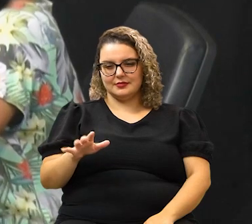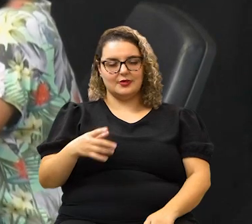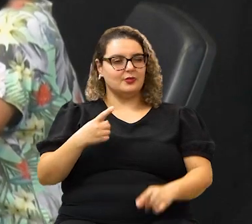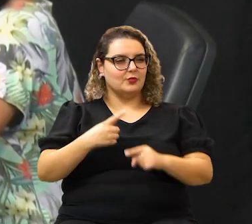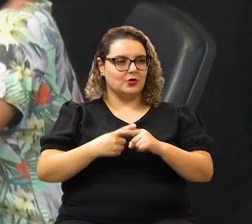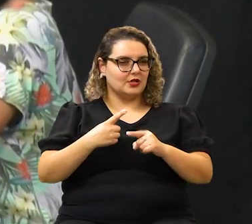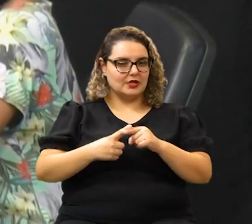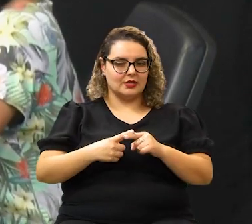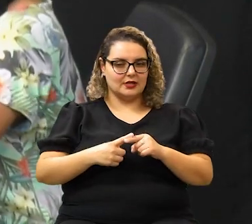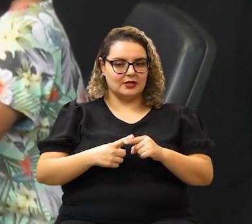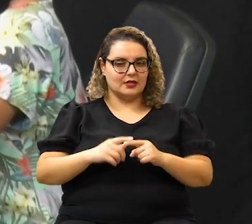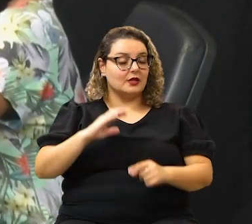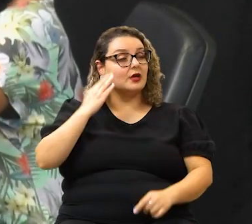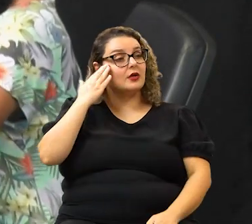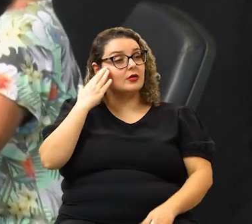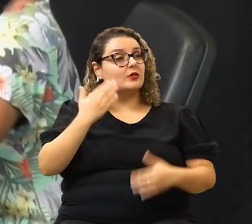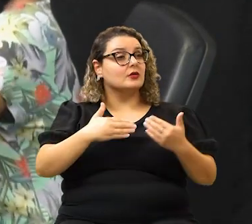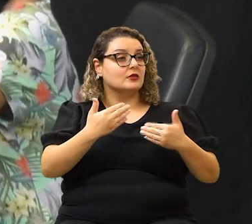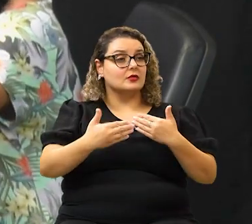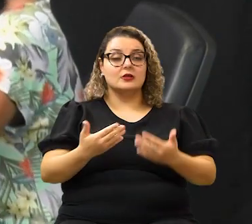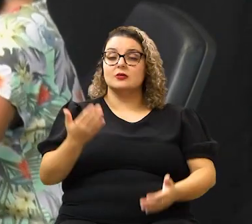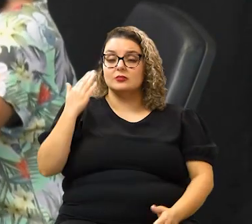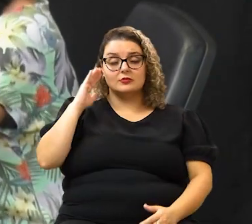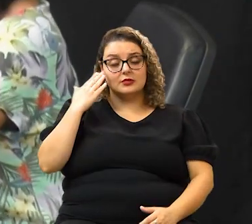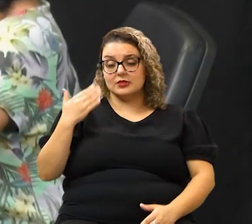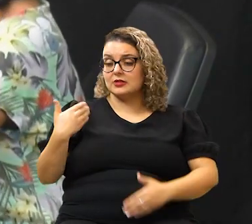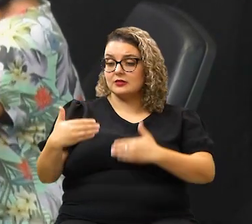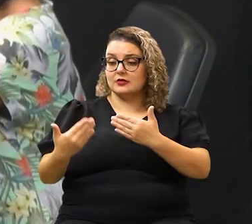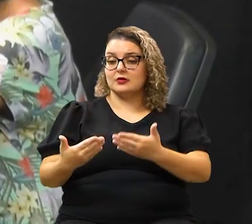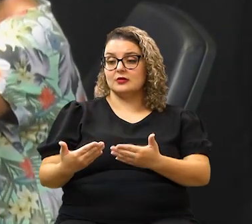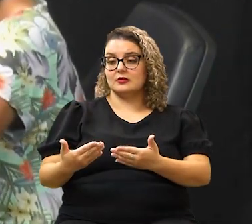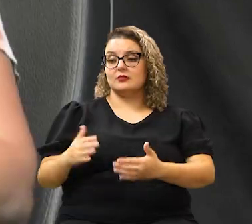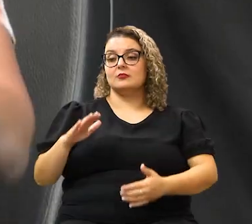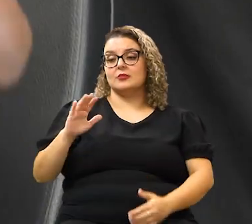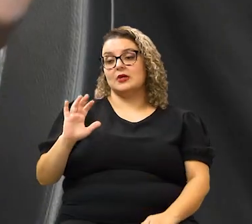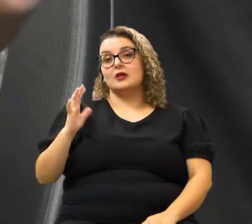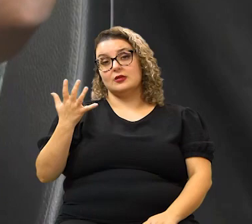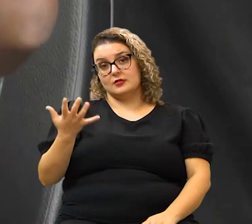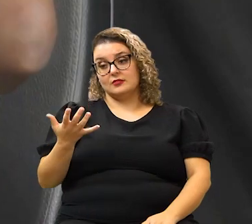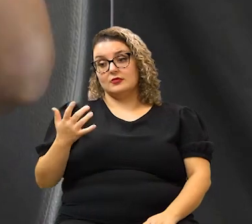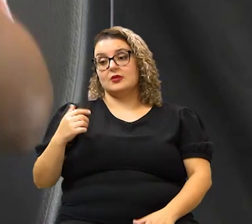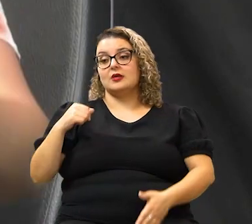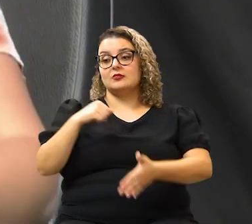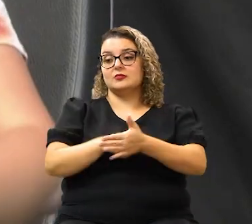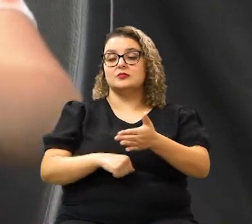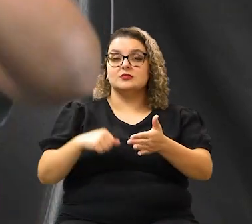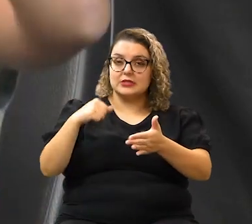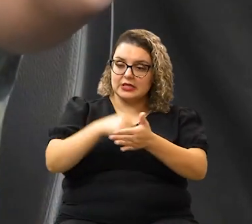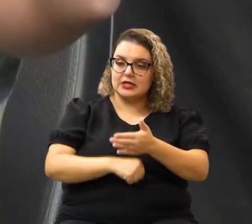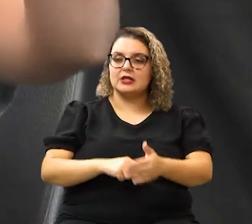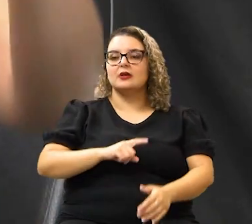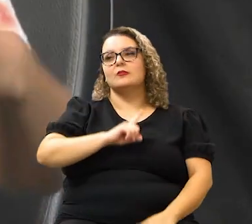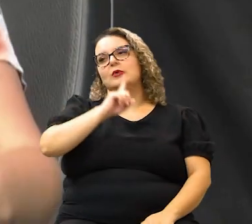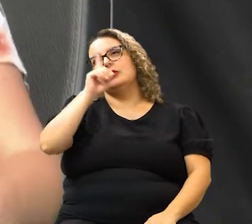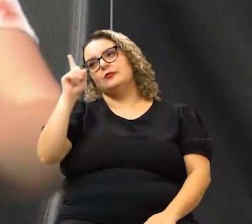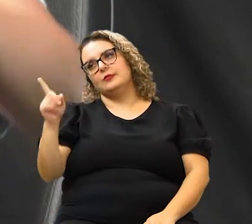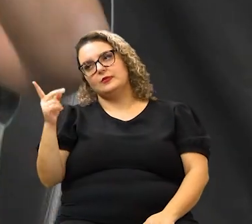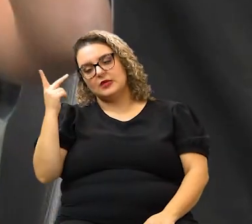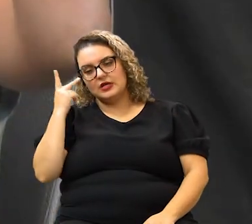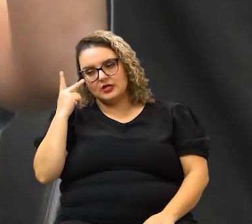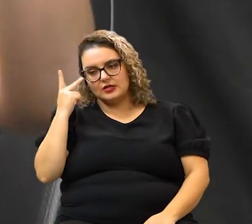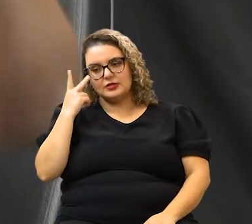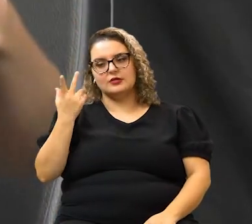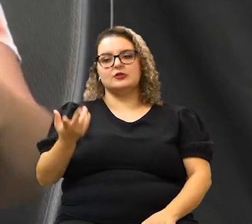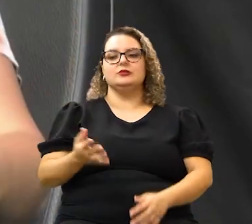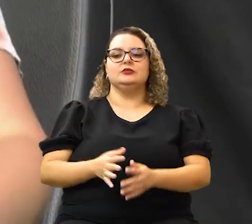processo. Não entende o processo. Mas aí aconteceram as lutas, e aí eu fui para São Paulo, fui nas lutas dos